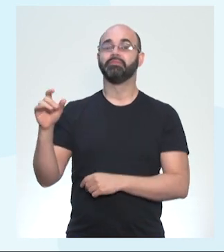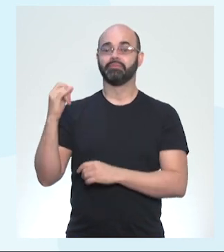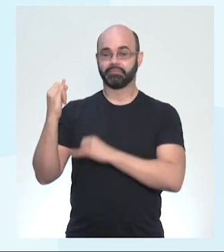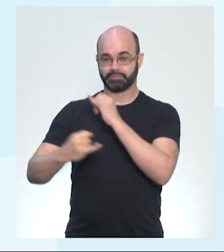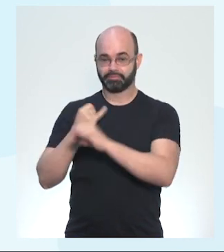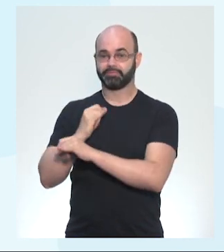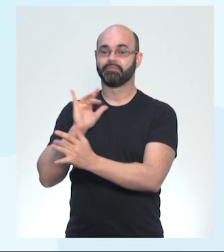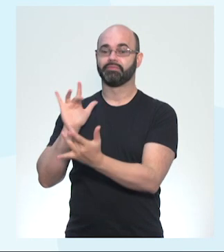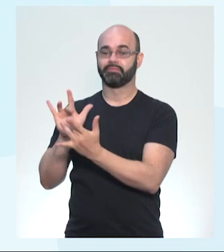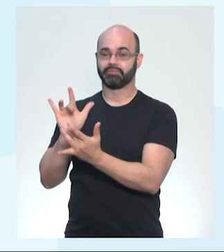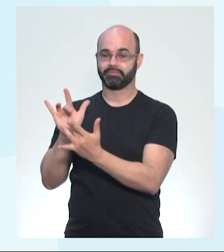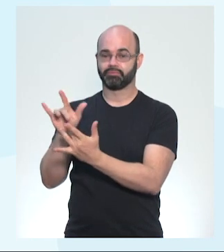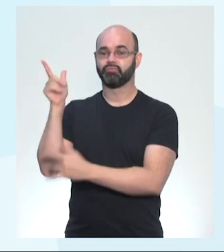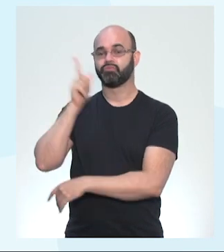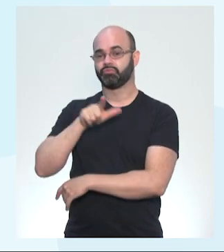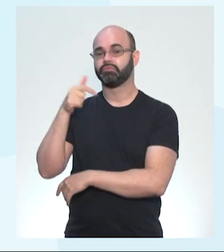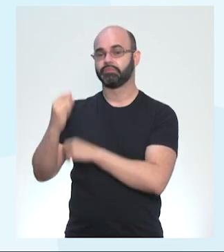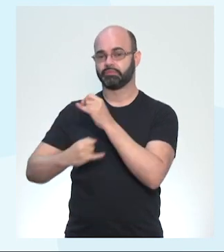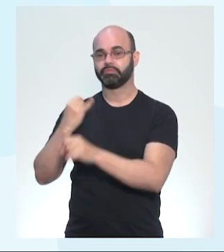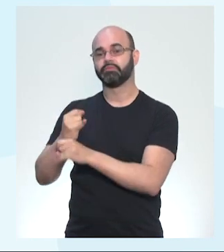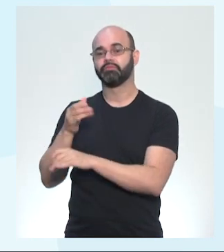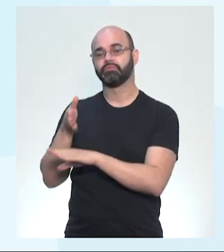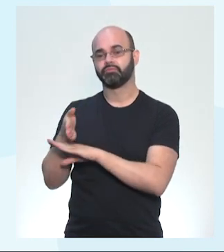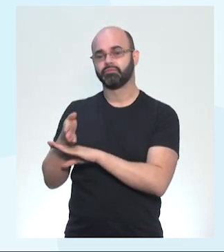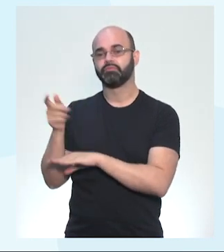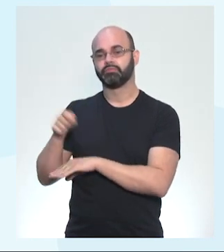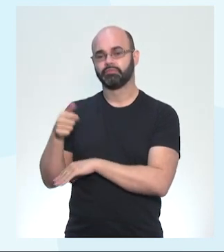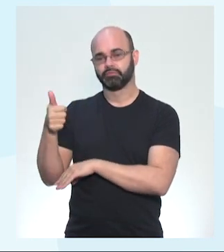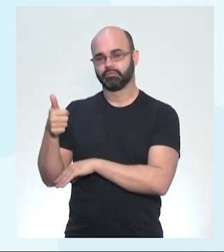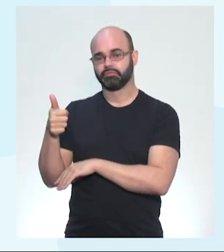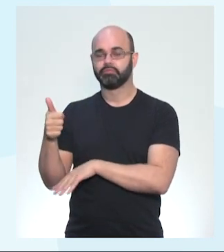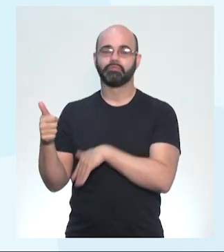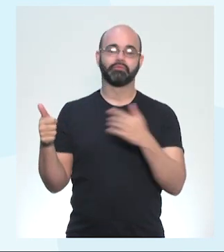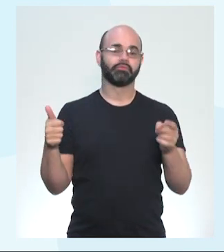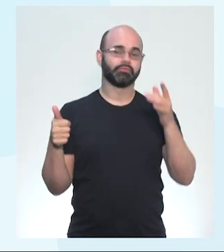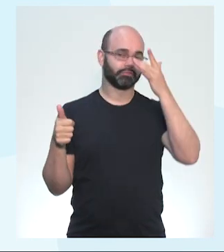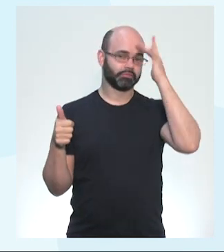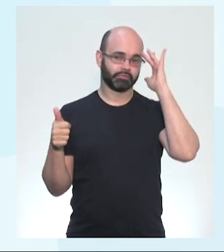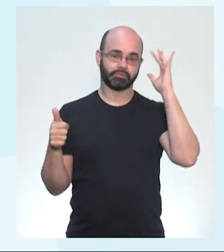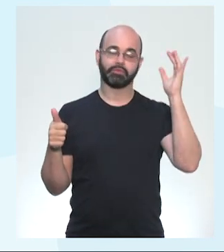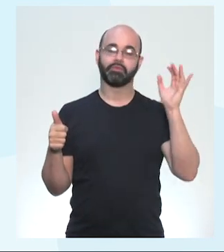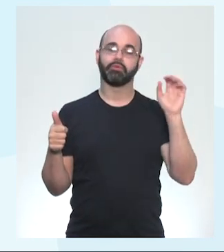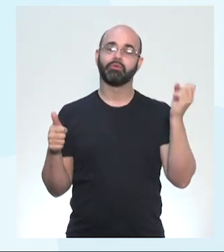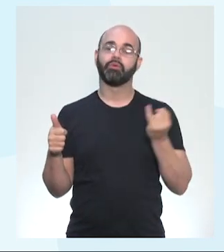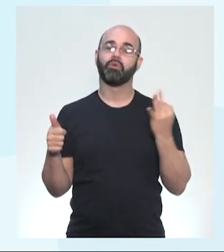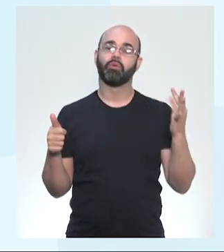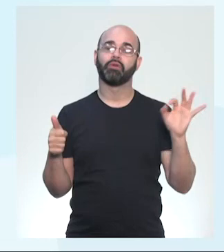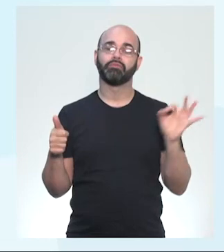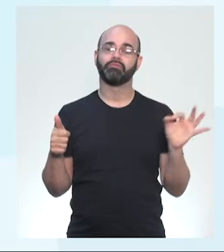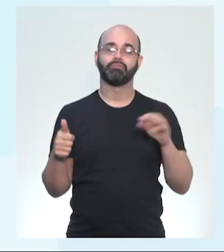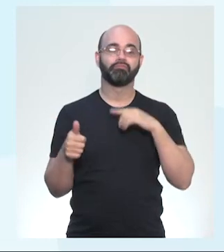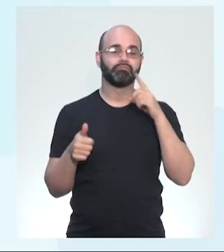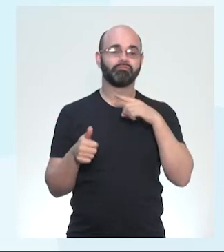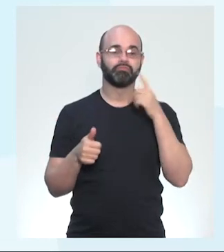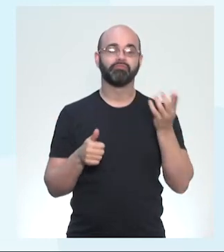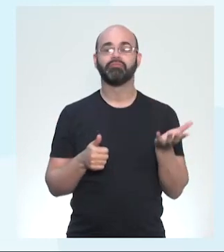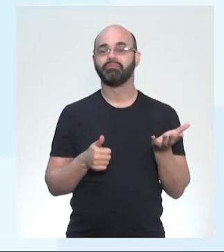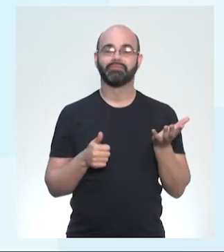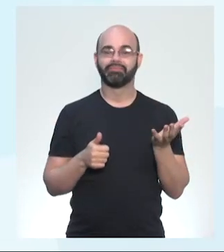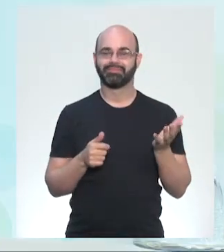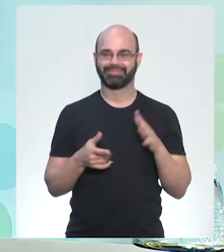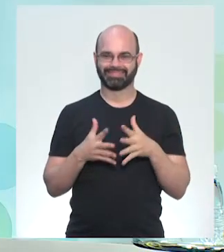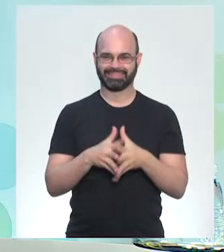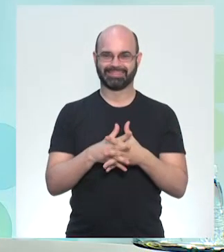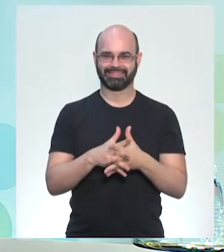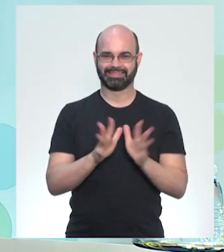tem acesso. Ele quer saber qual é a porcentagem que não tem acesso. Tá certo? Vamos lá? Vamos lá, Vivi? Ficou meio confuso,